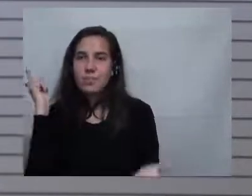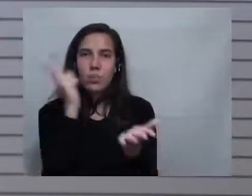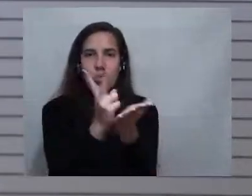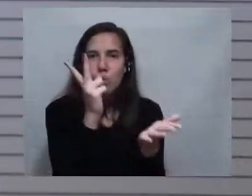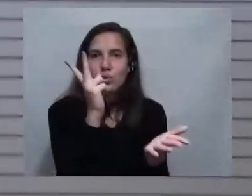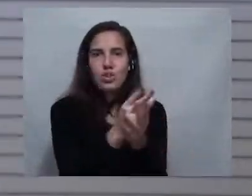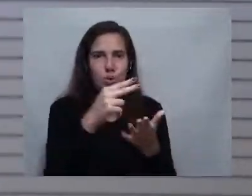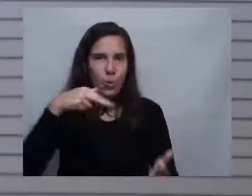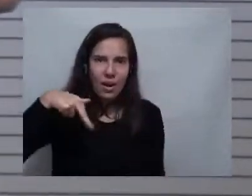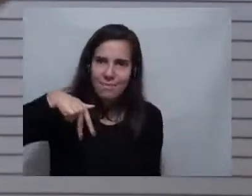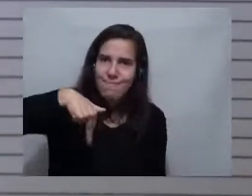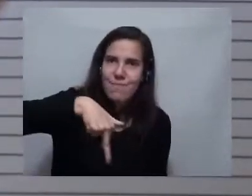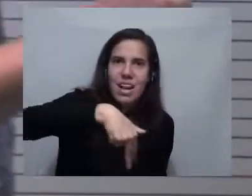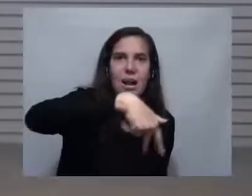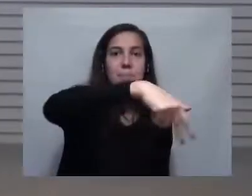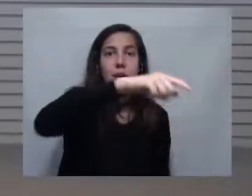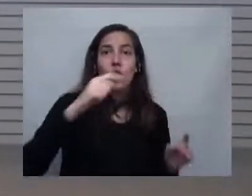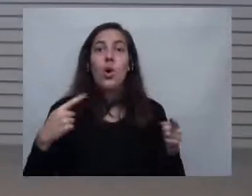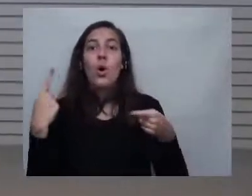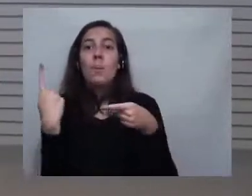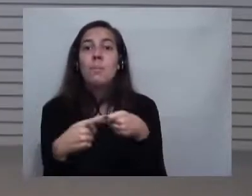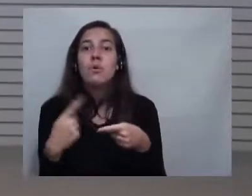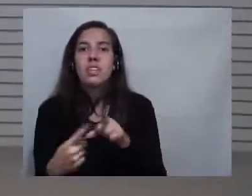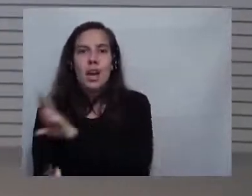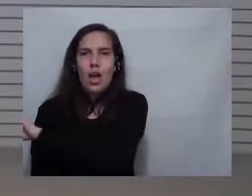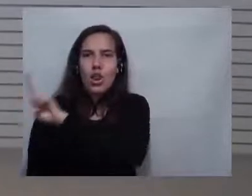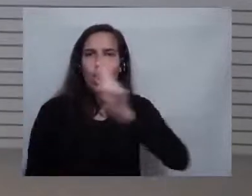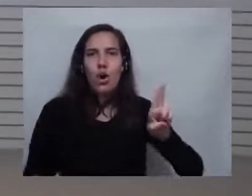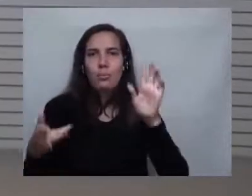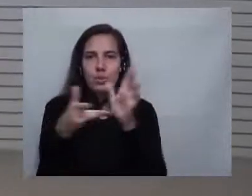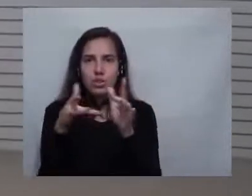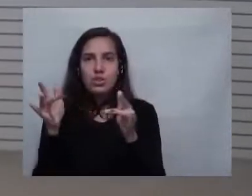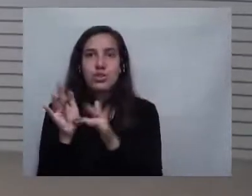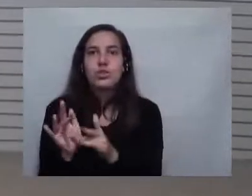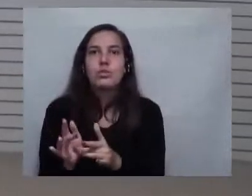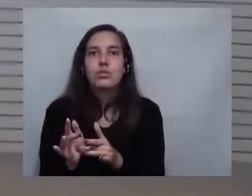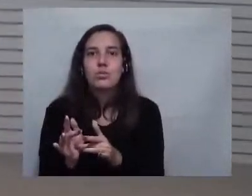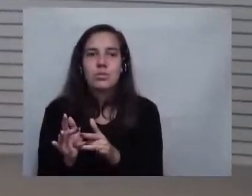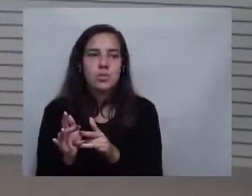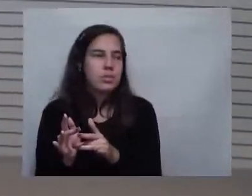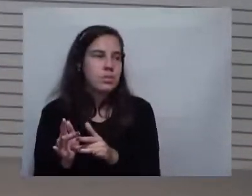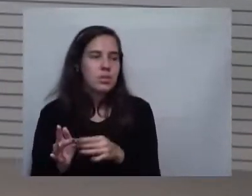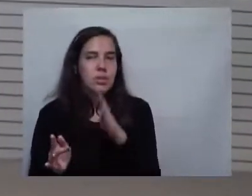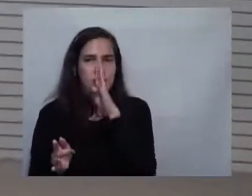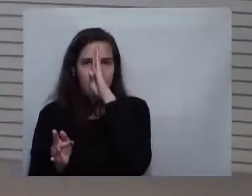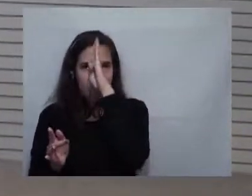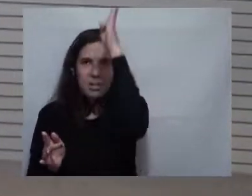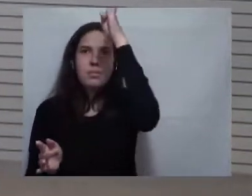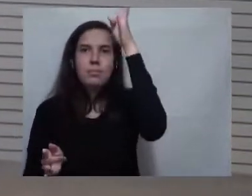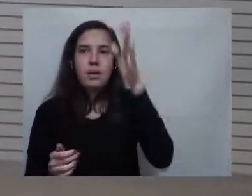causa do nome de Jesus que quando não há o nome de Jesus é um cristianismo sem Cristo